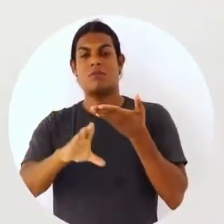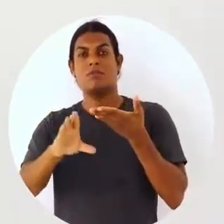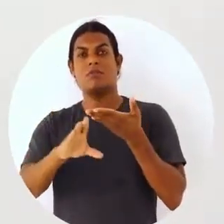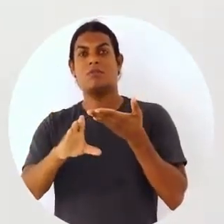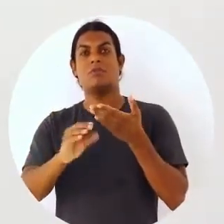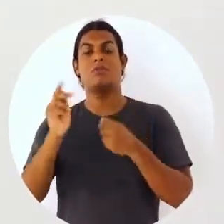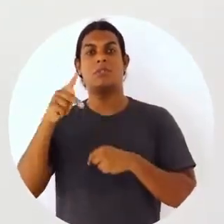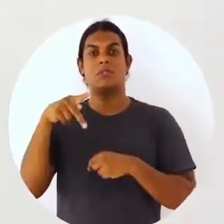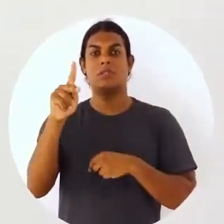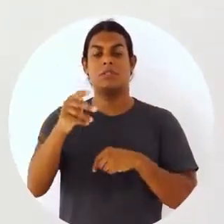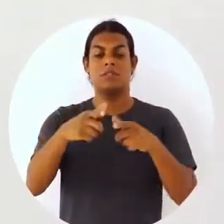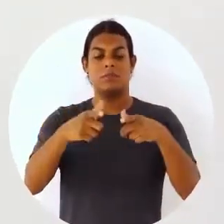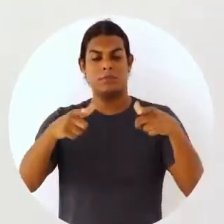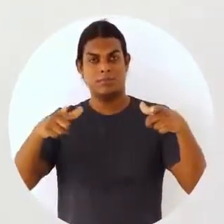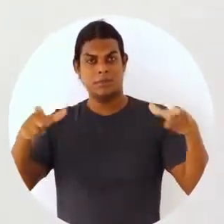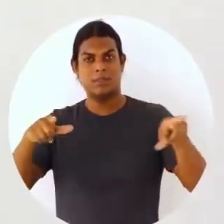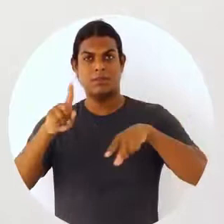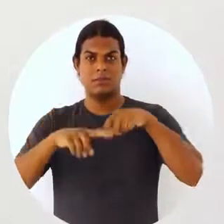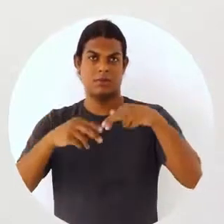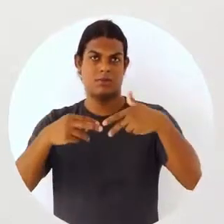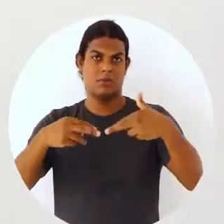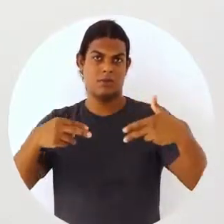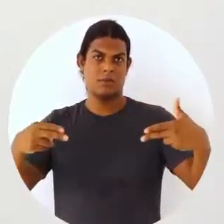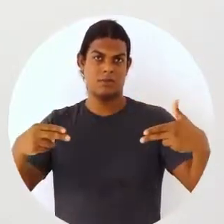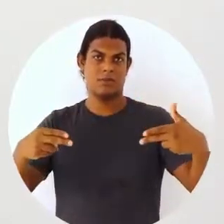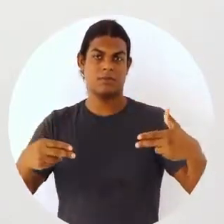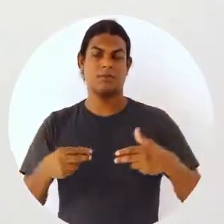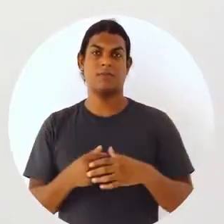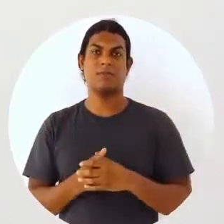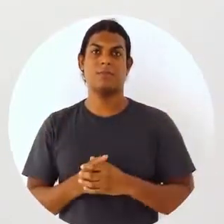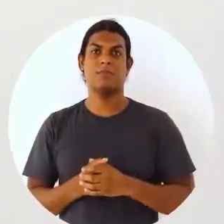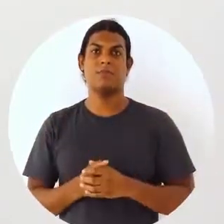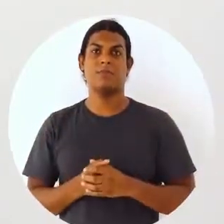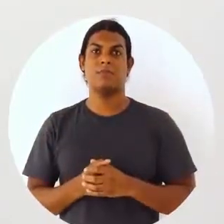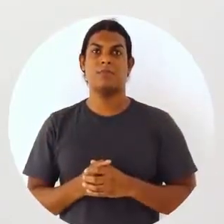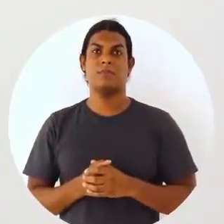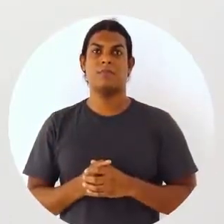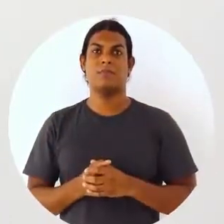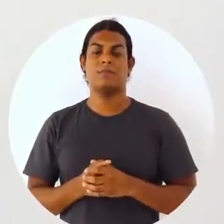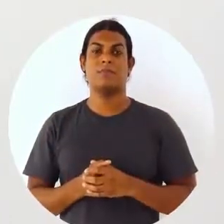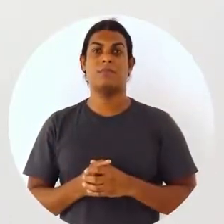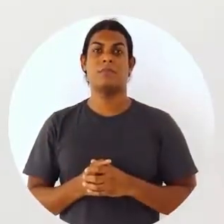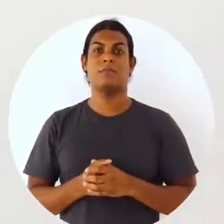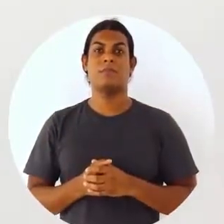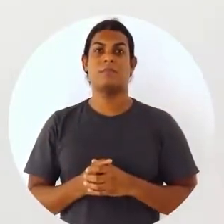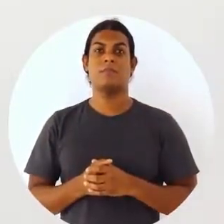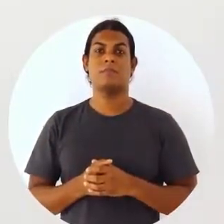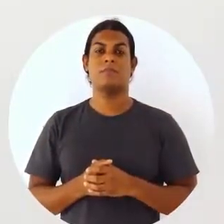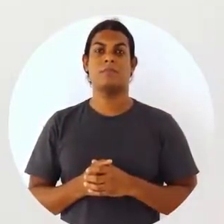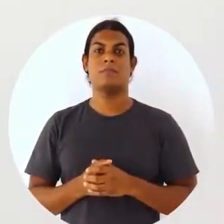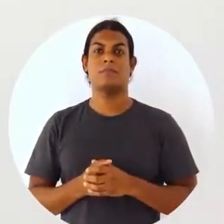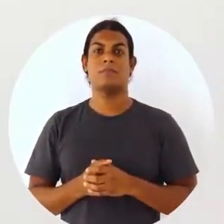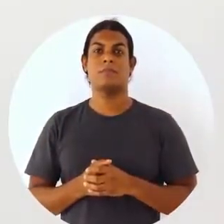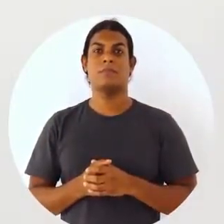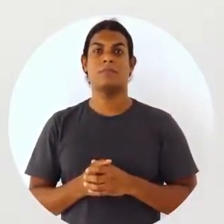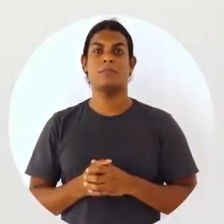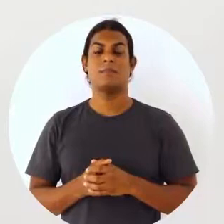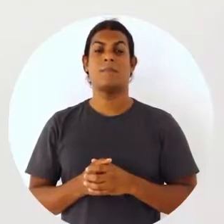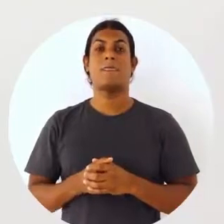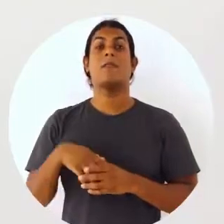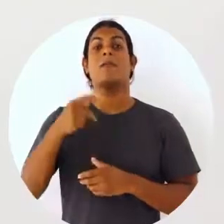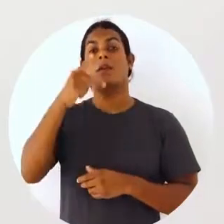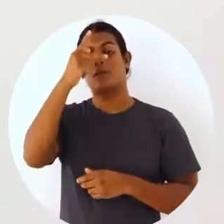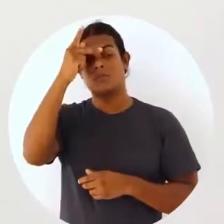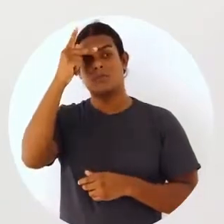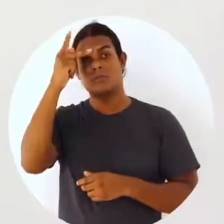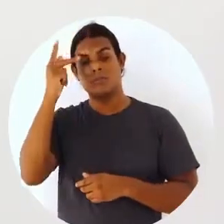ganhar também mais dinheiro. A partir do momento que esses aprendizes, esses artesãos ganharam mais